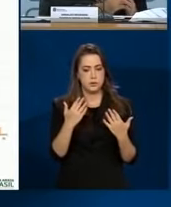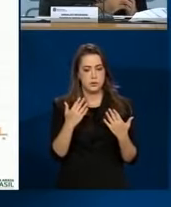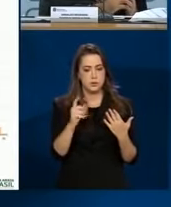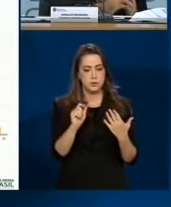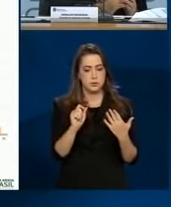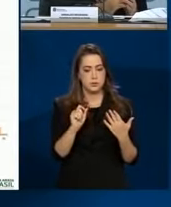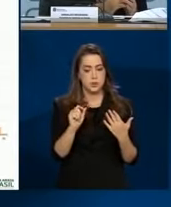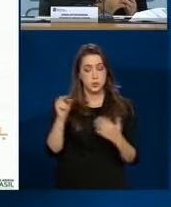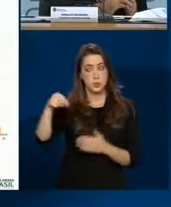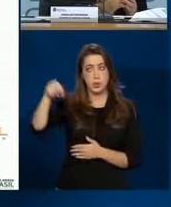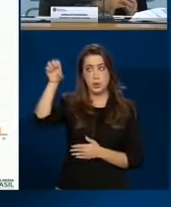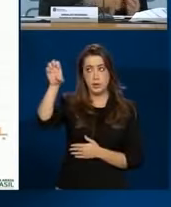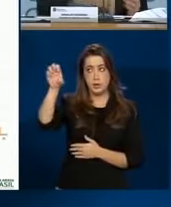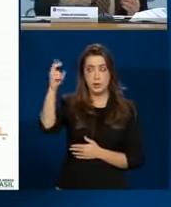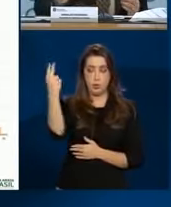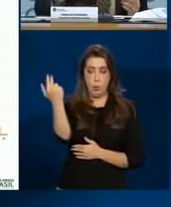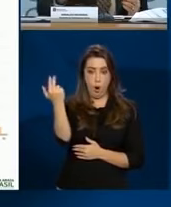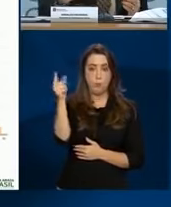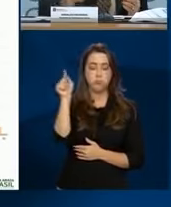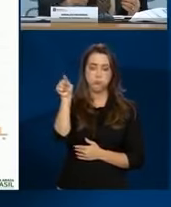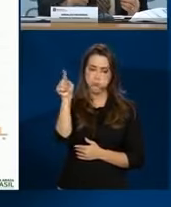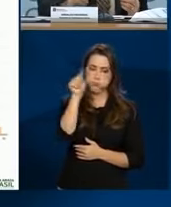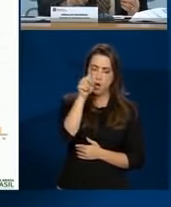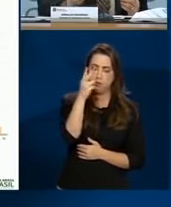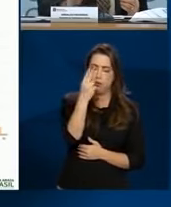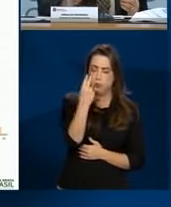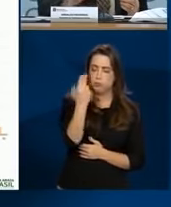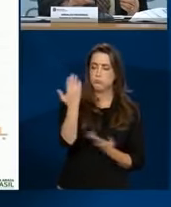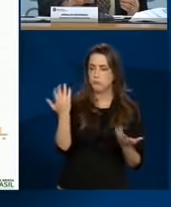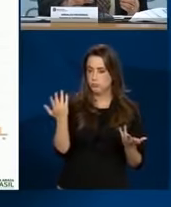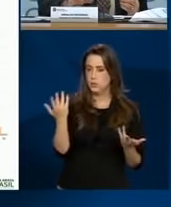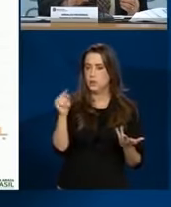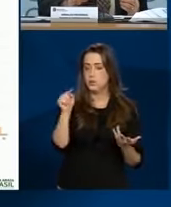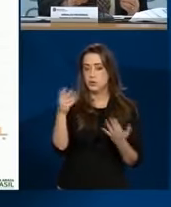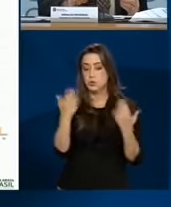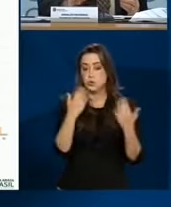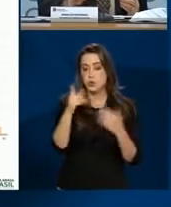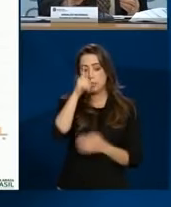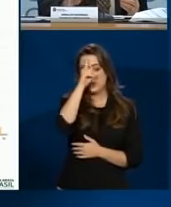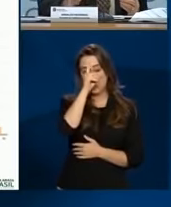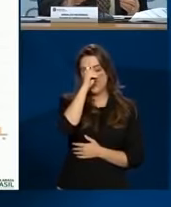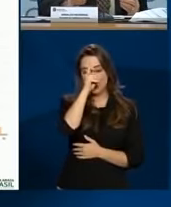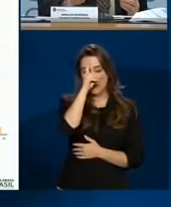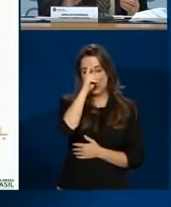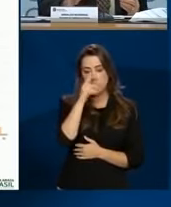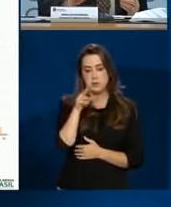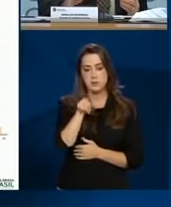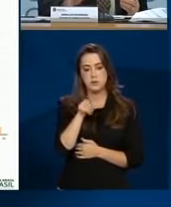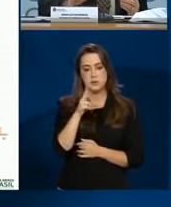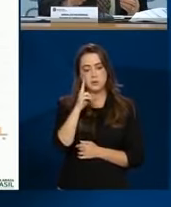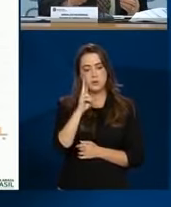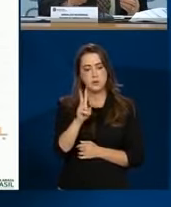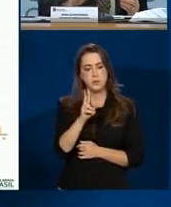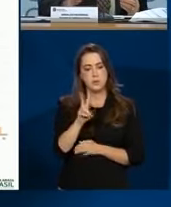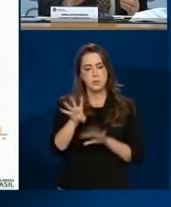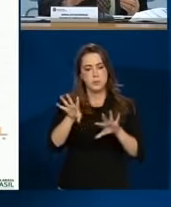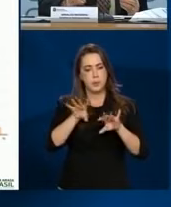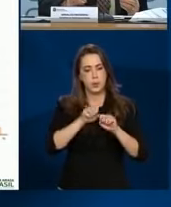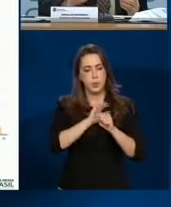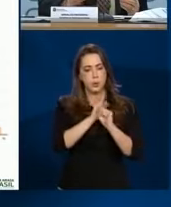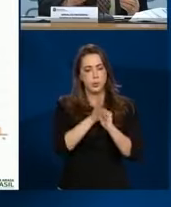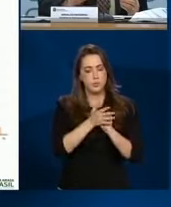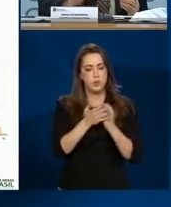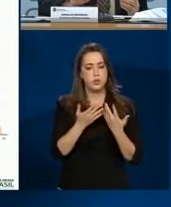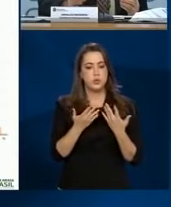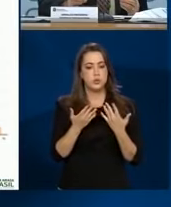relação à região nordeste, quando a gente avalia as hospitalizações por SRAG, por Covid, por